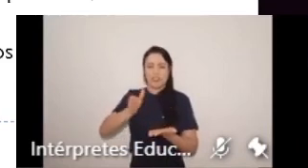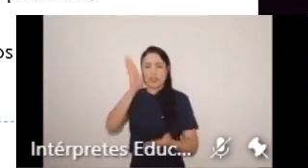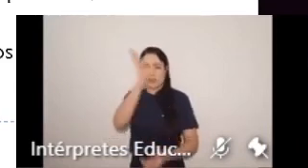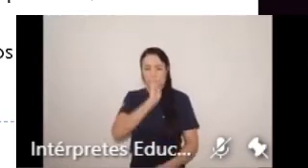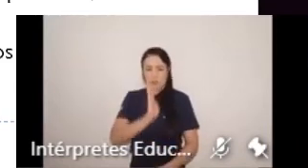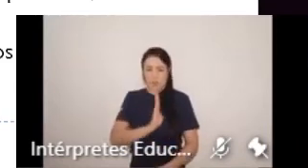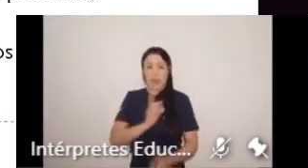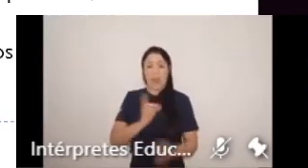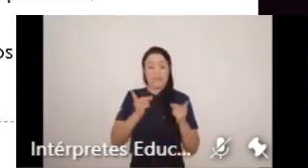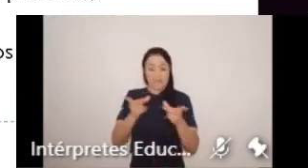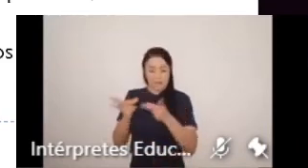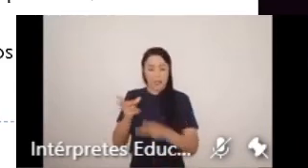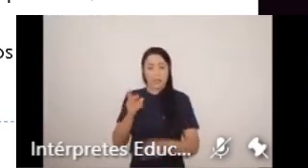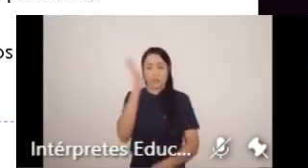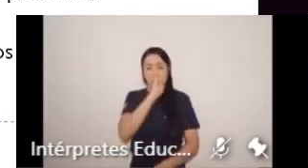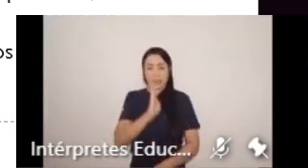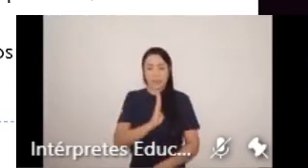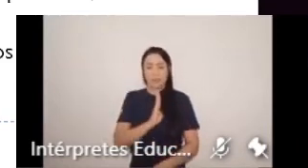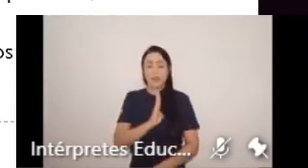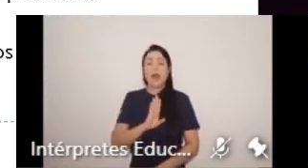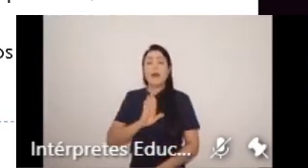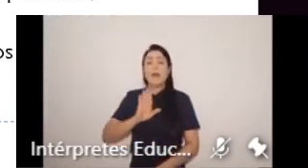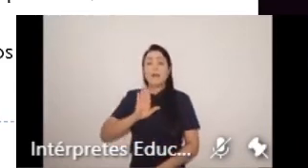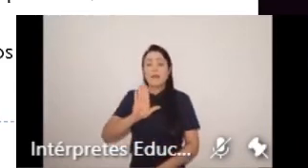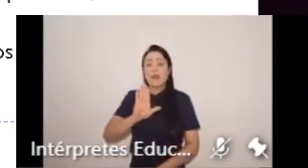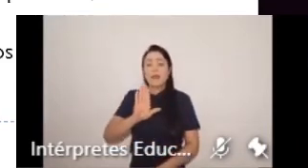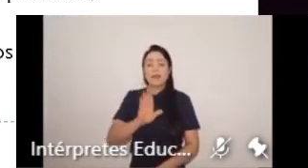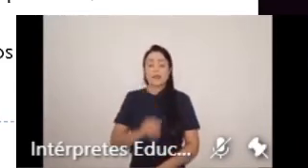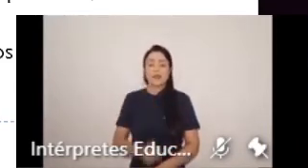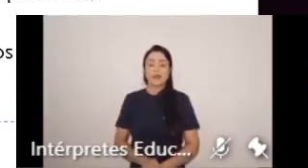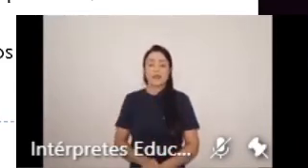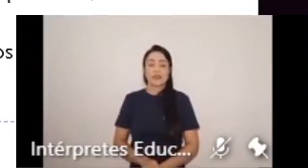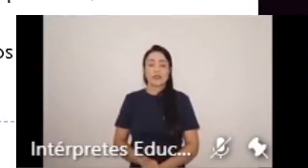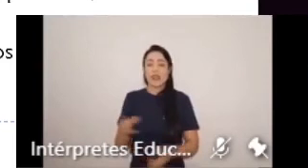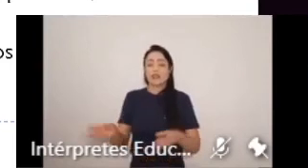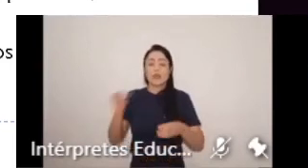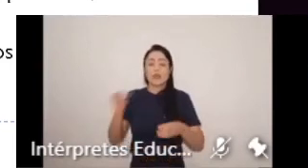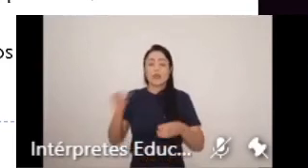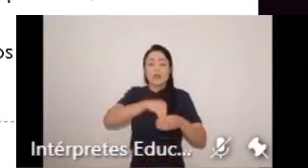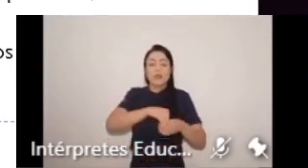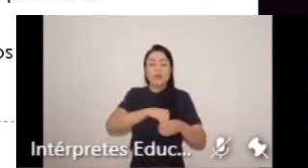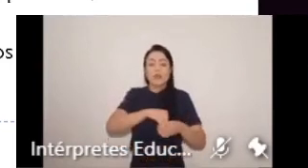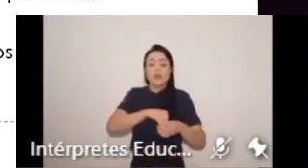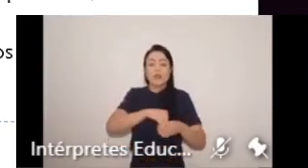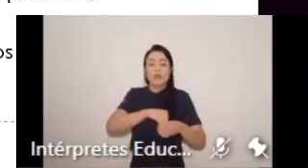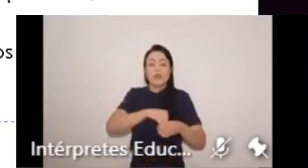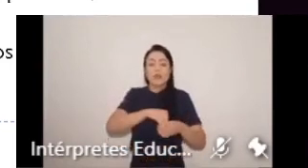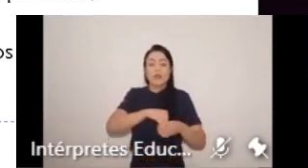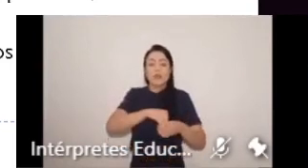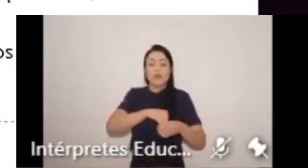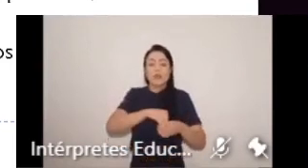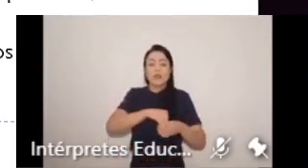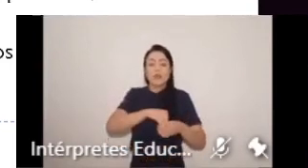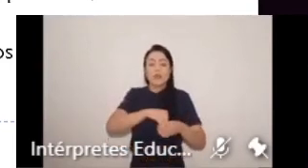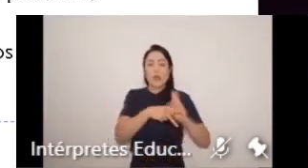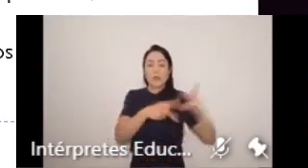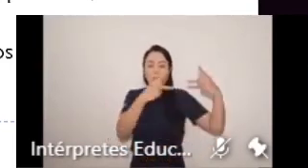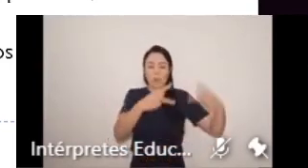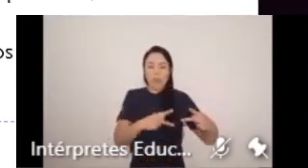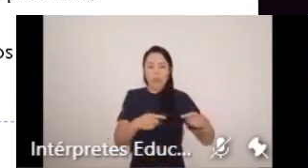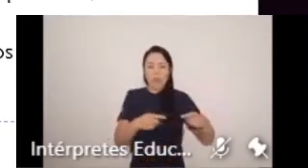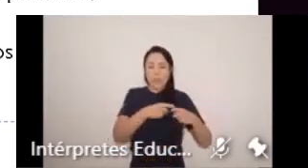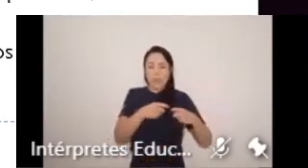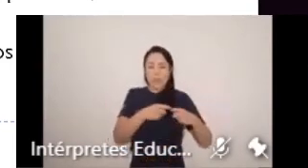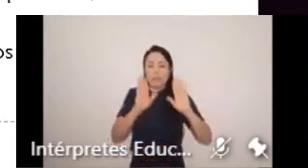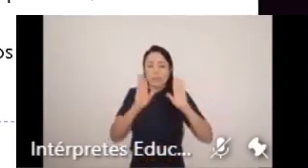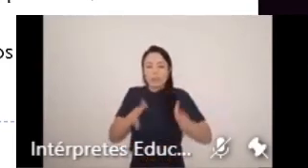comercializados no Brasil, mas eles não estão incorporados aos protocolos clínicos e diretrizes terapêuticas, ou